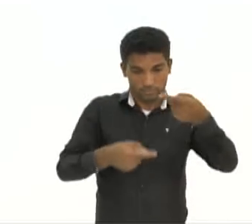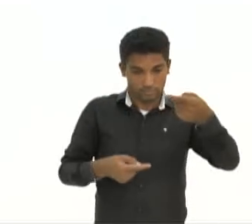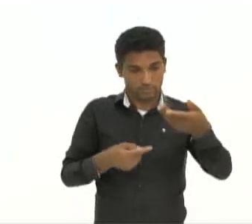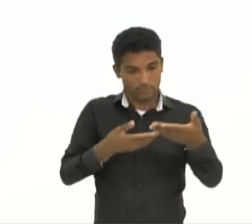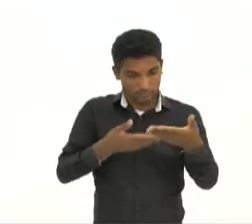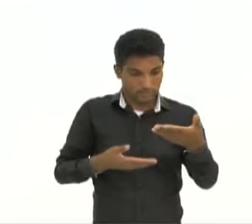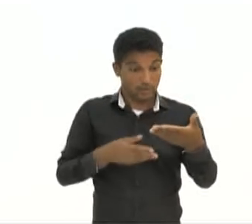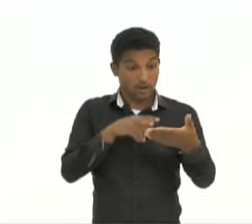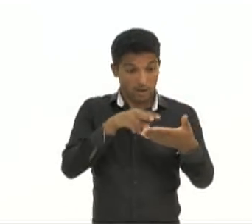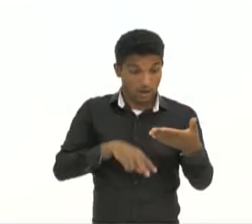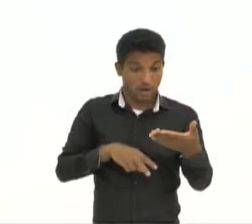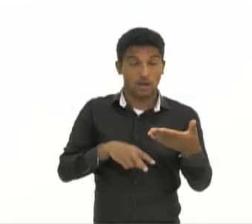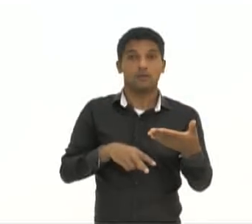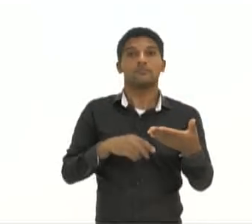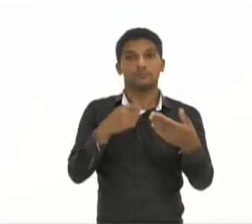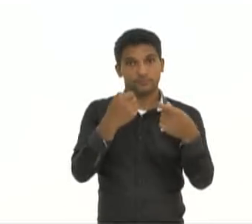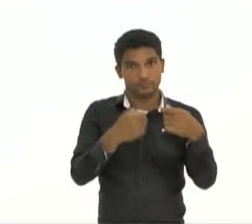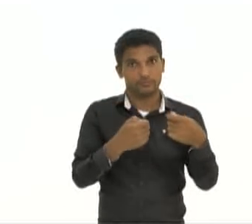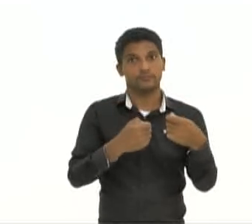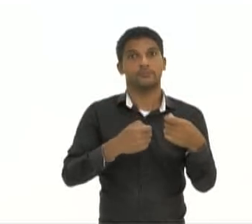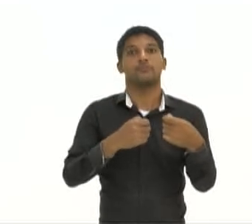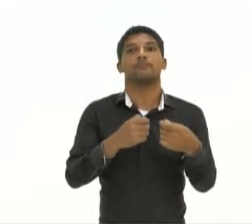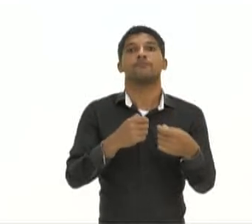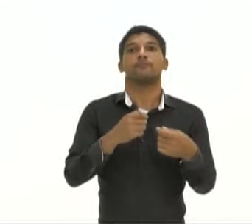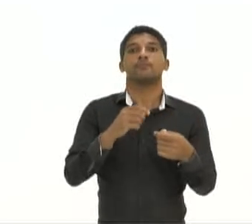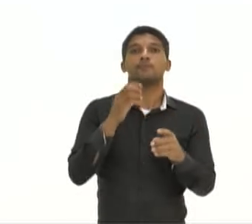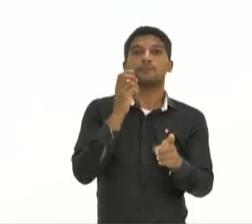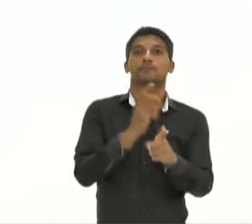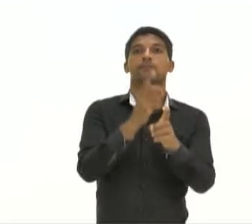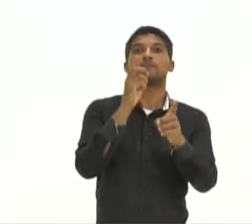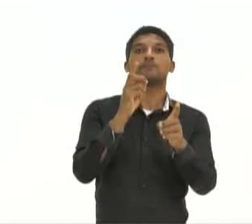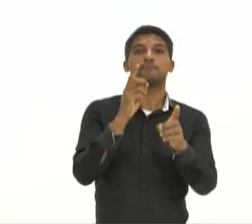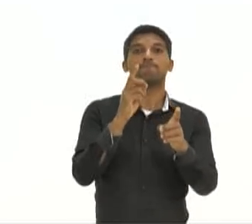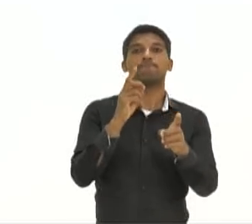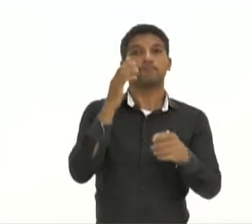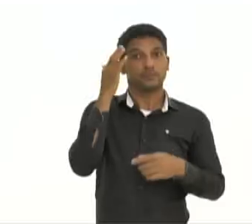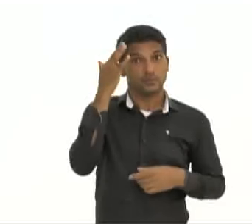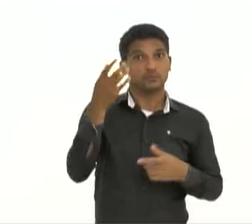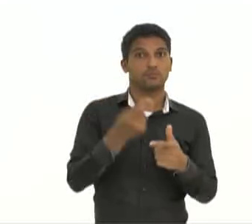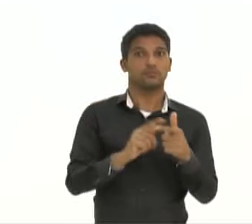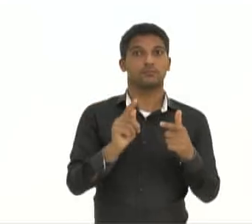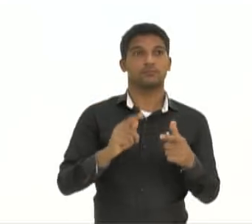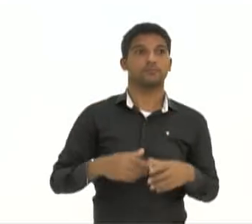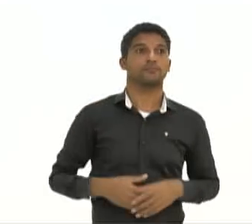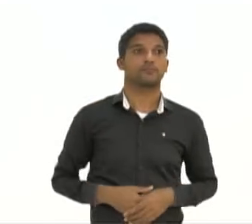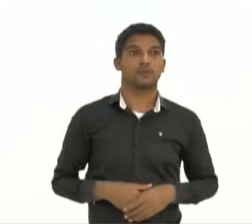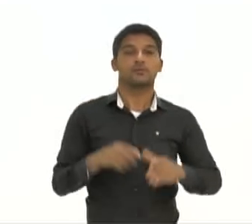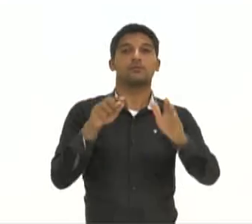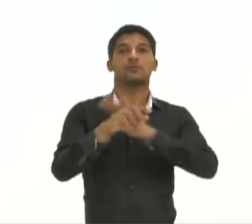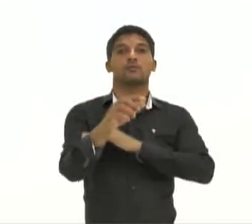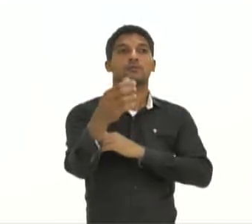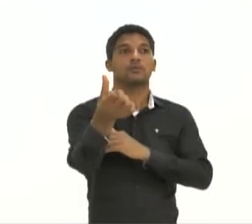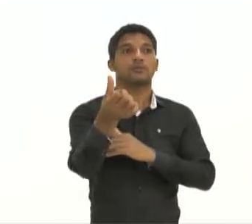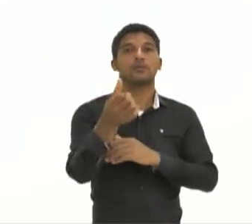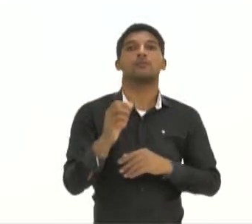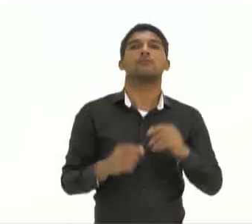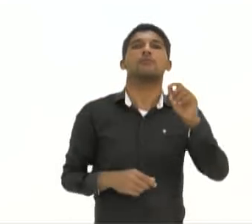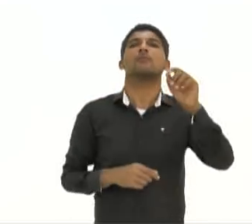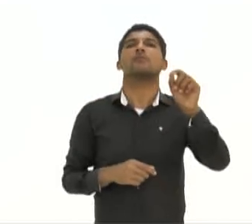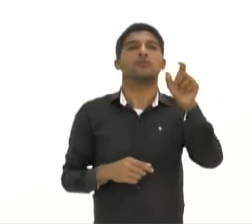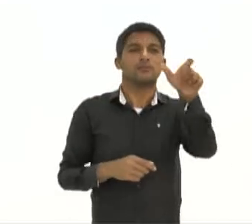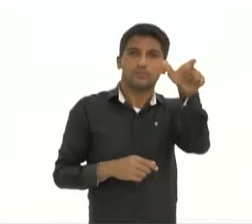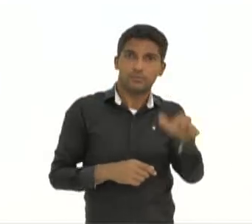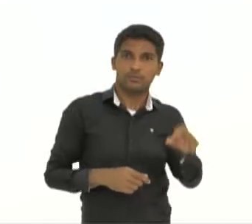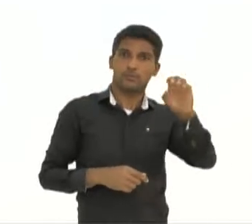Quem são o locutor e o interlocutor de uma carta, respectivamente? Alternativa A. O locutor é o remetente